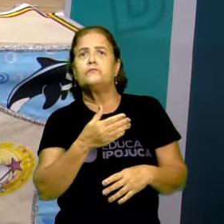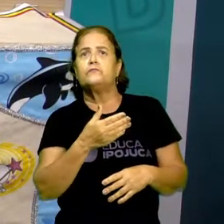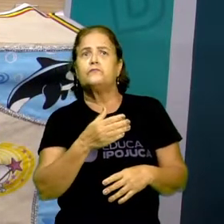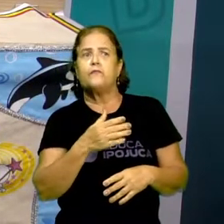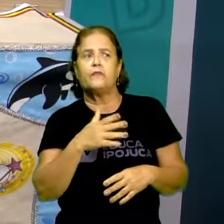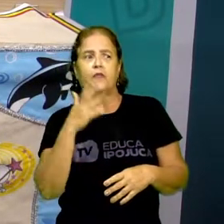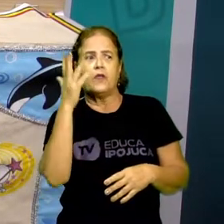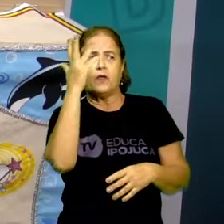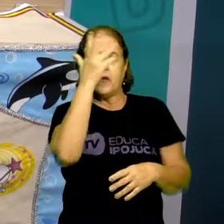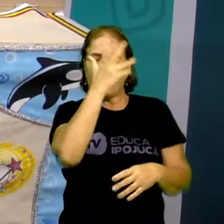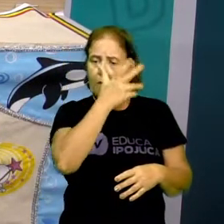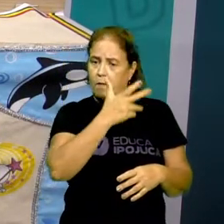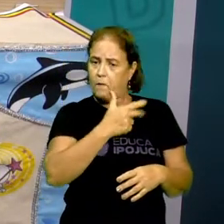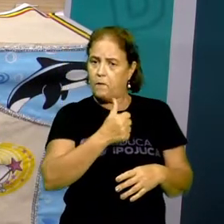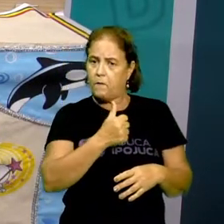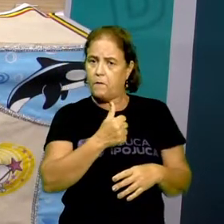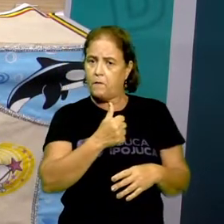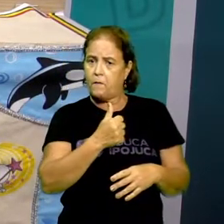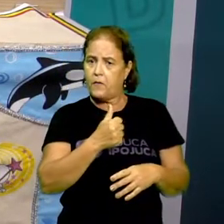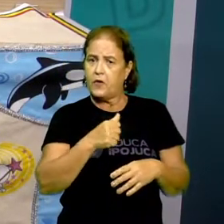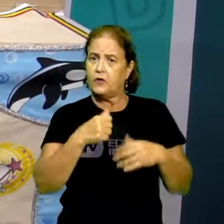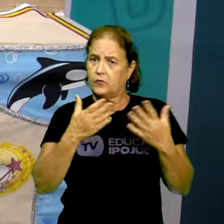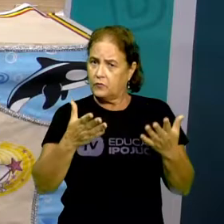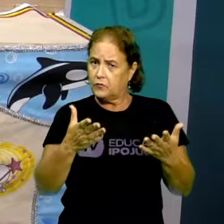De um belo... Aquele cantor. Será?